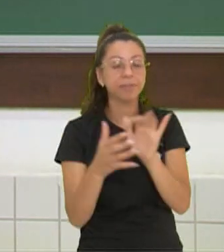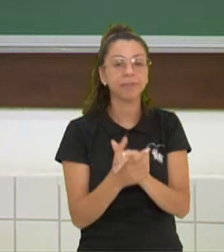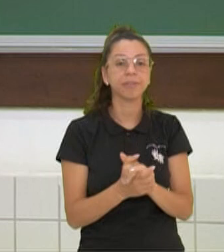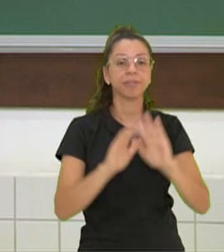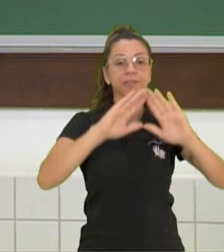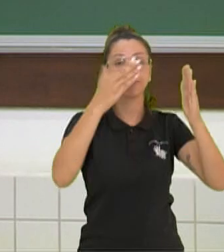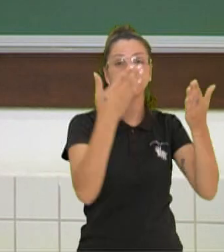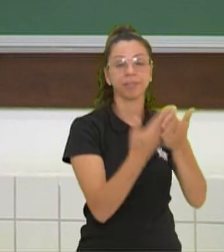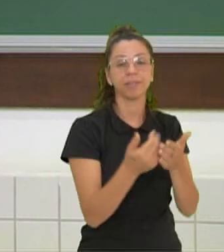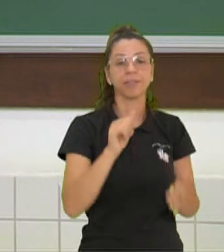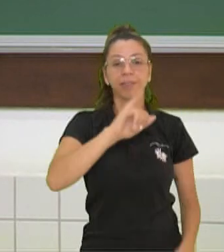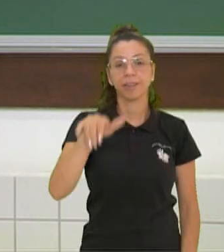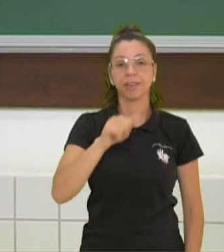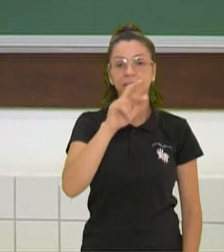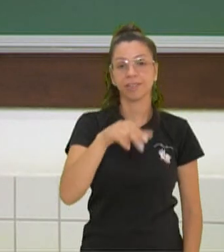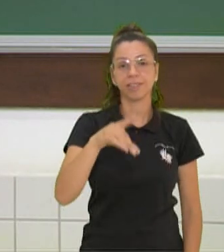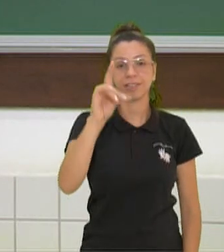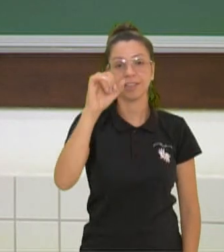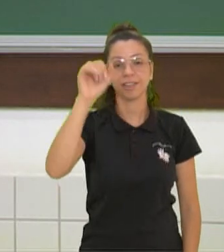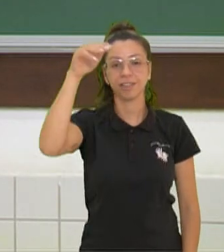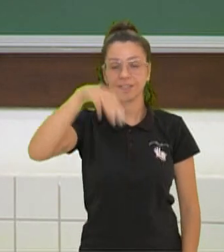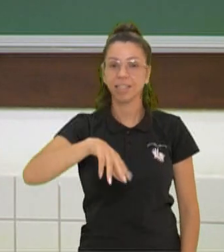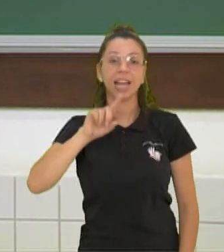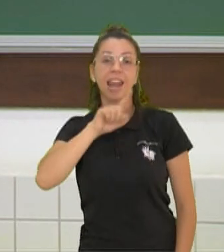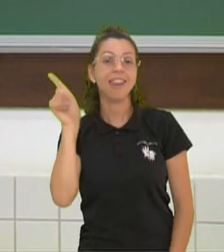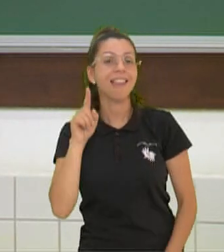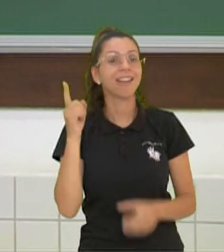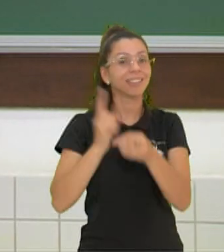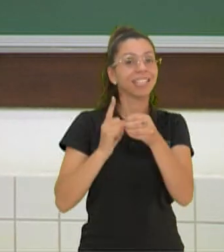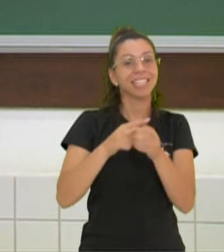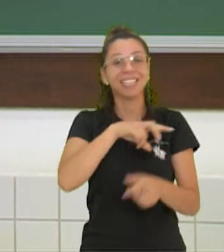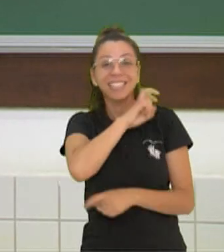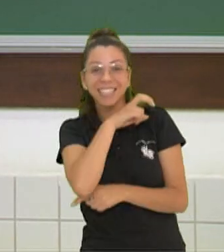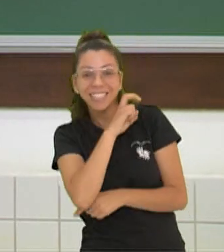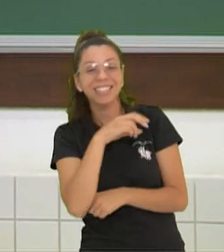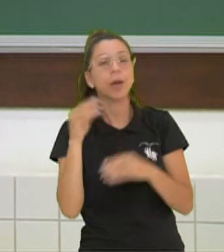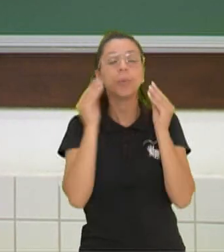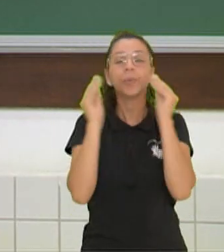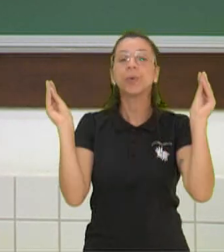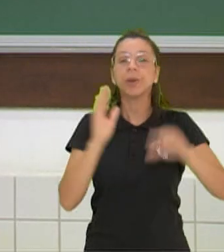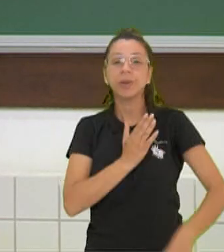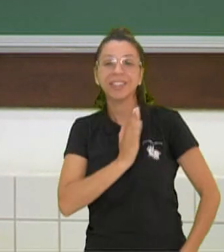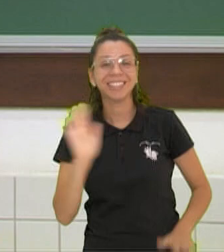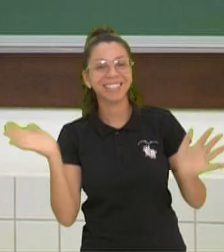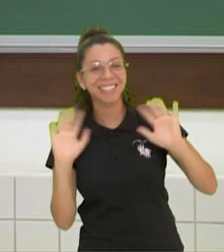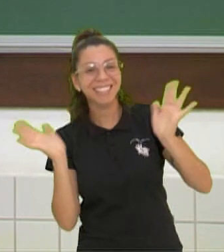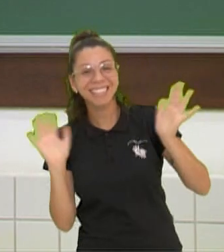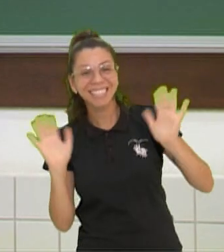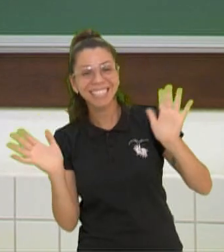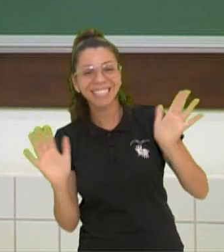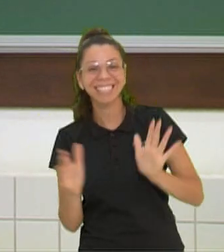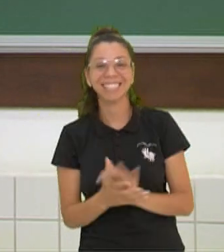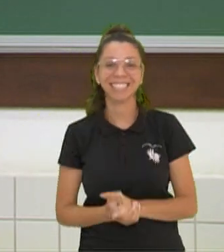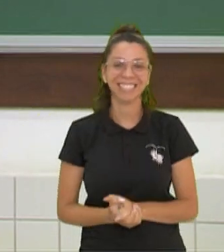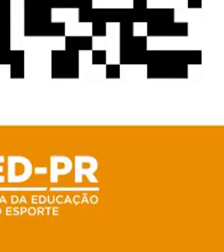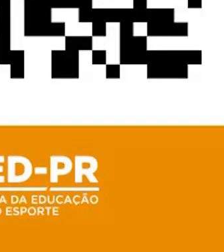para o Colégio Jardim Consolato de Cascavel. Beijo grande no coração. Tchau, gente!